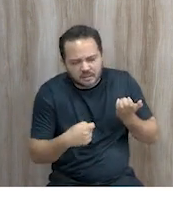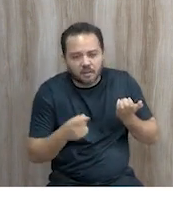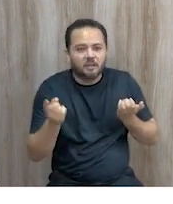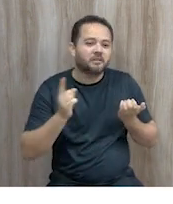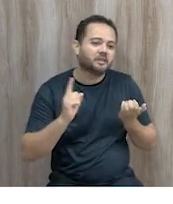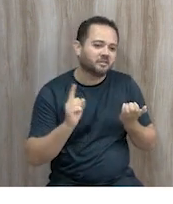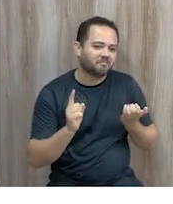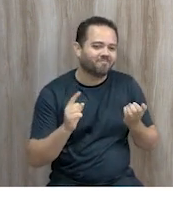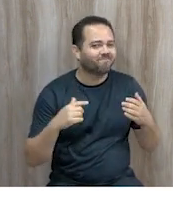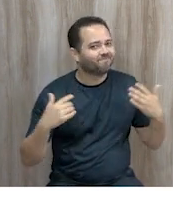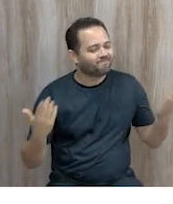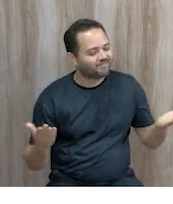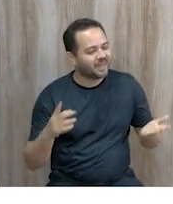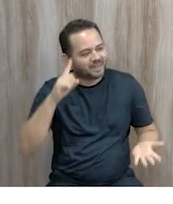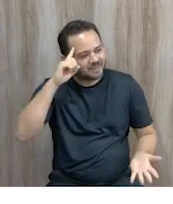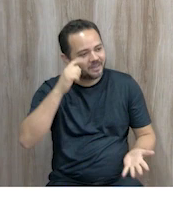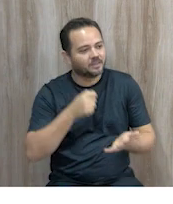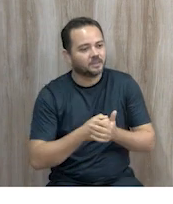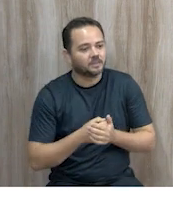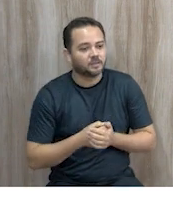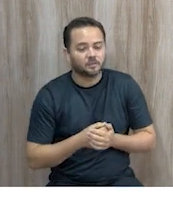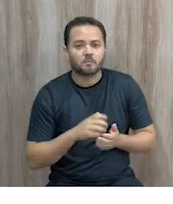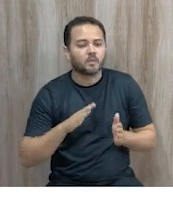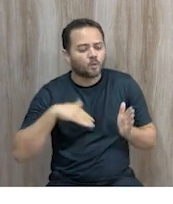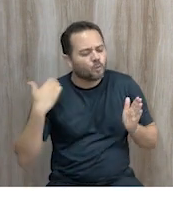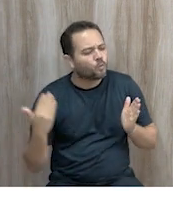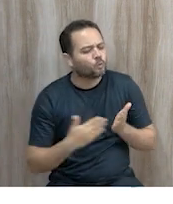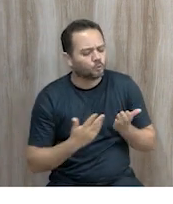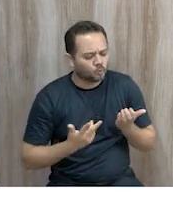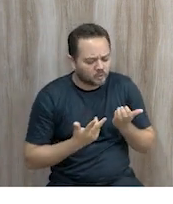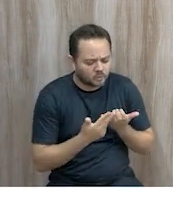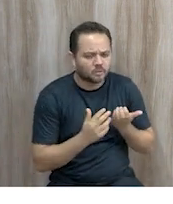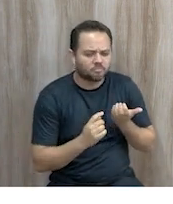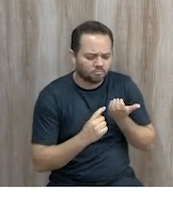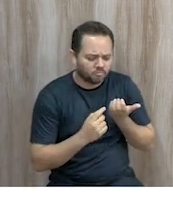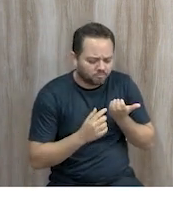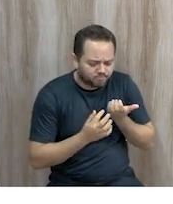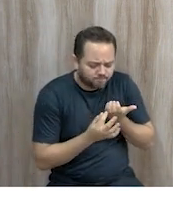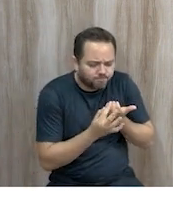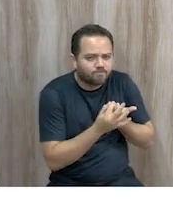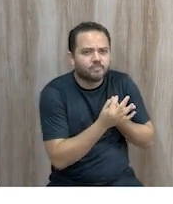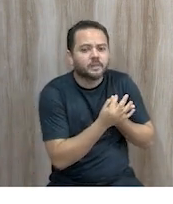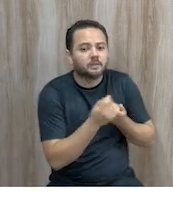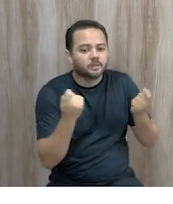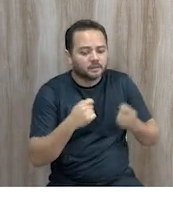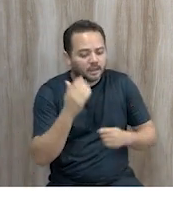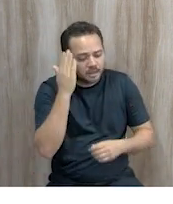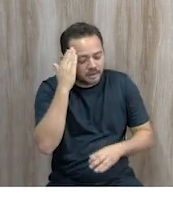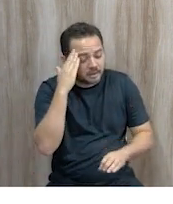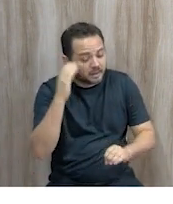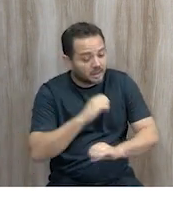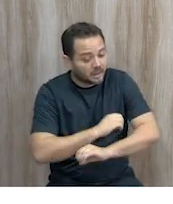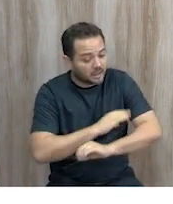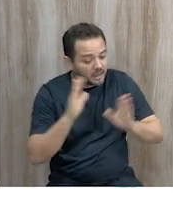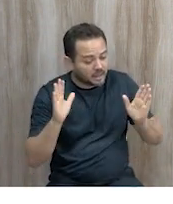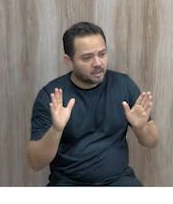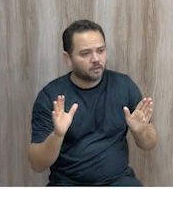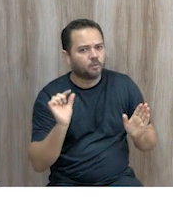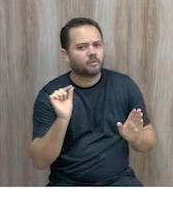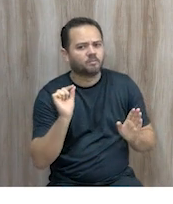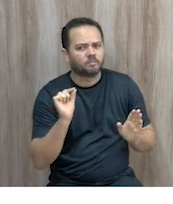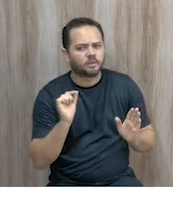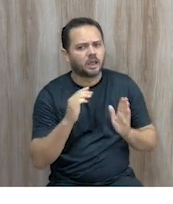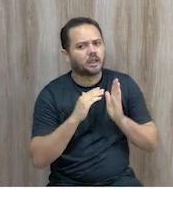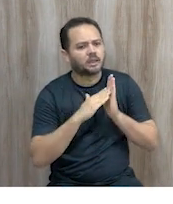de tudo que a cirurgia gengival traz, eu consigo entender que eu preciso seguir alguns parâmetros estéticos para